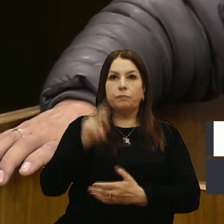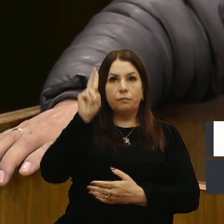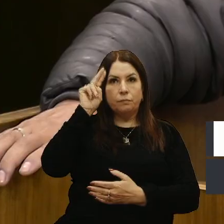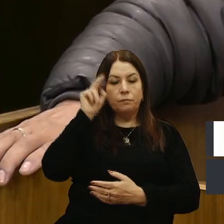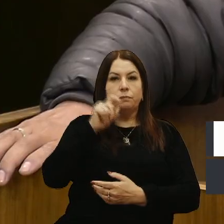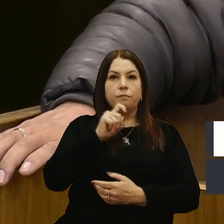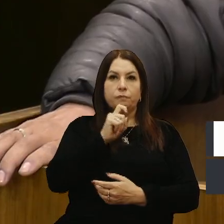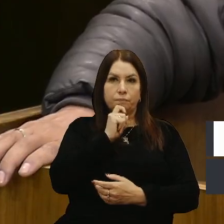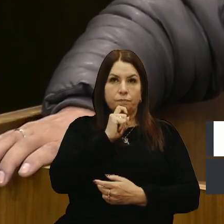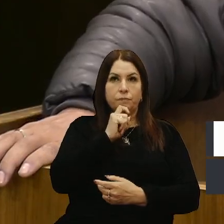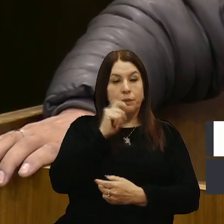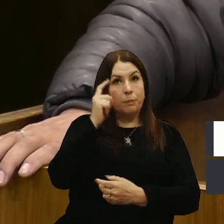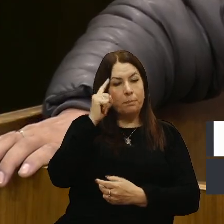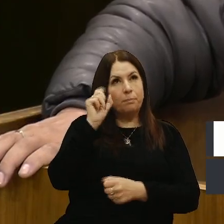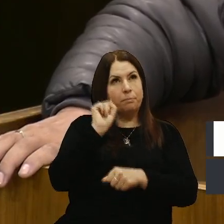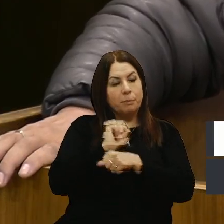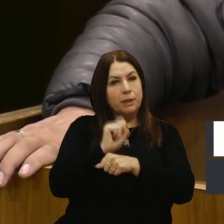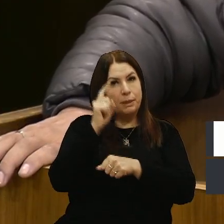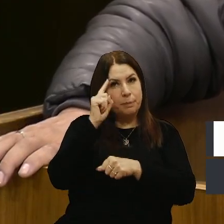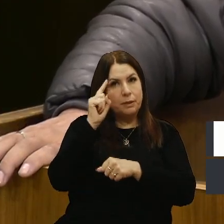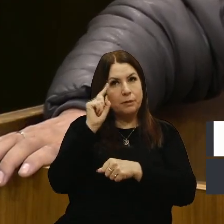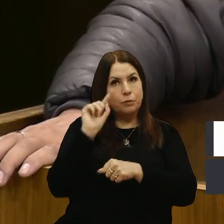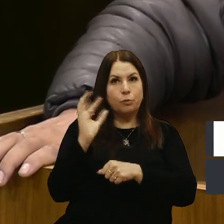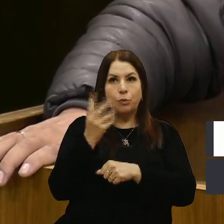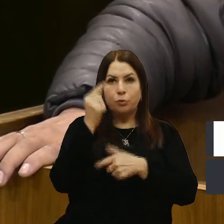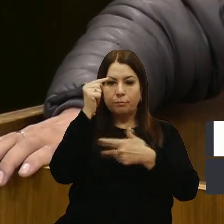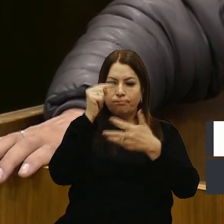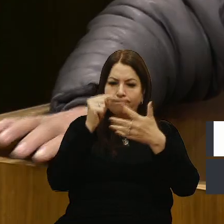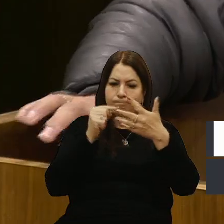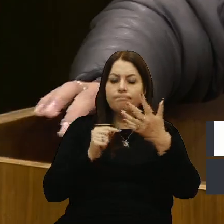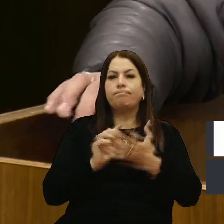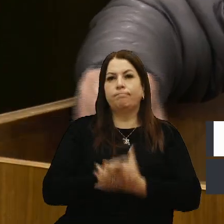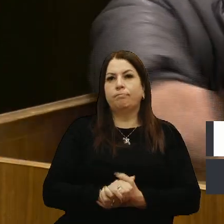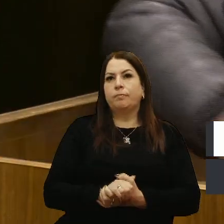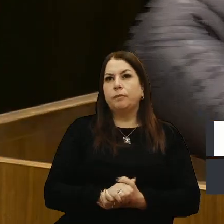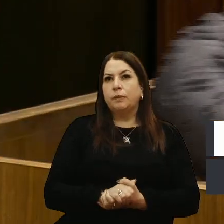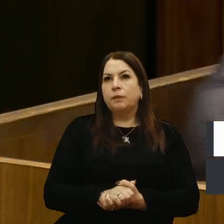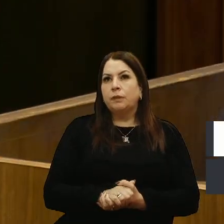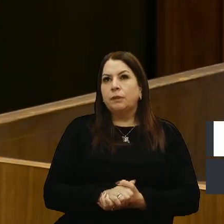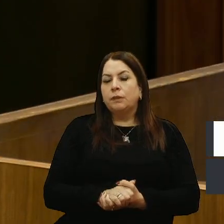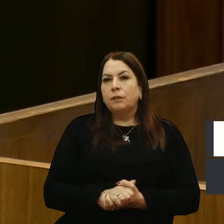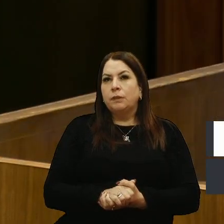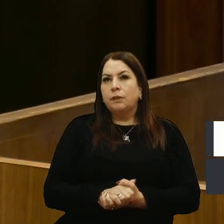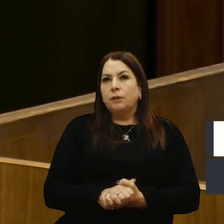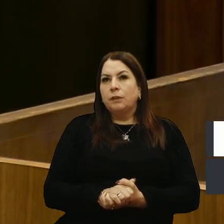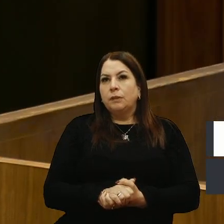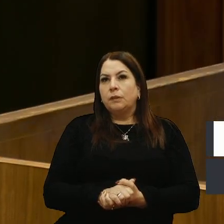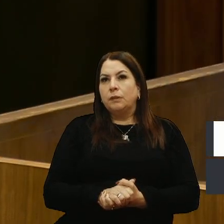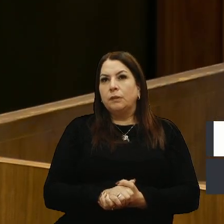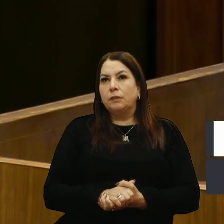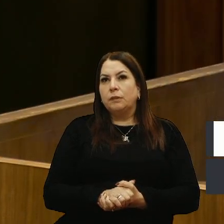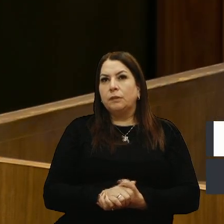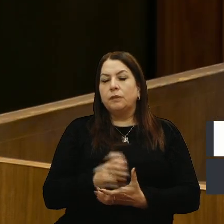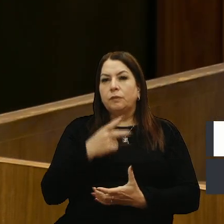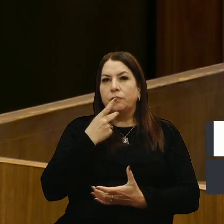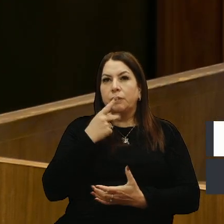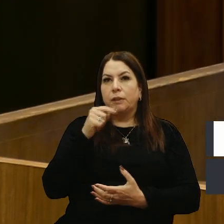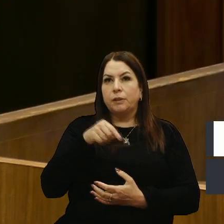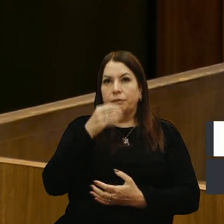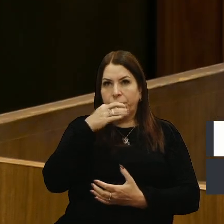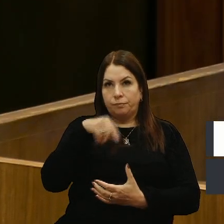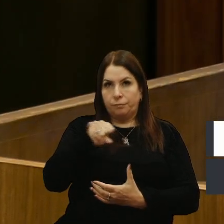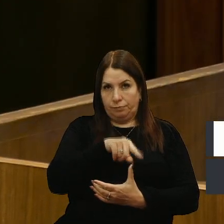né, que é para a gente refletir sobre tudo isso. Mas eu quero falar aqui de Caxias do Sul,